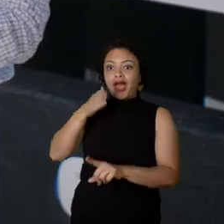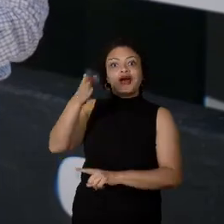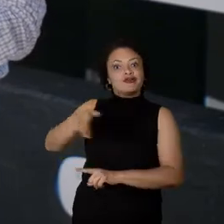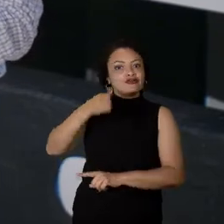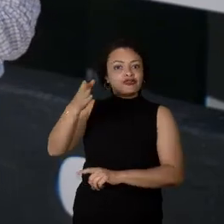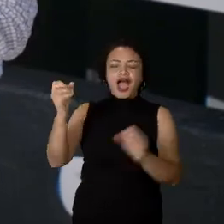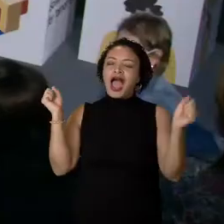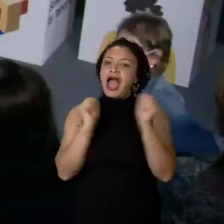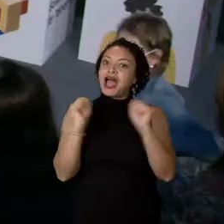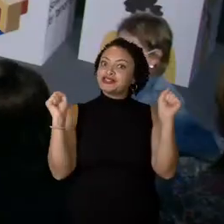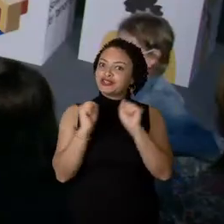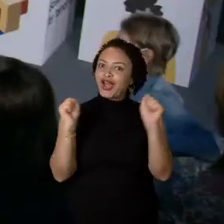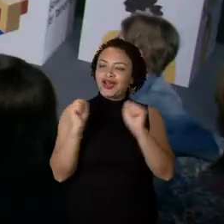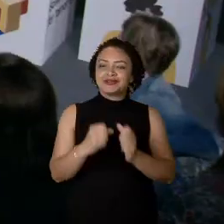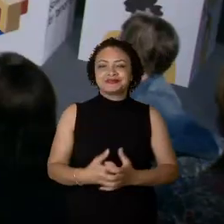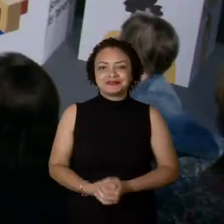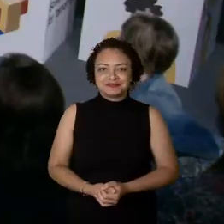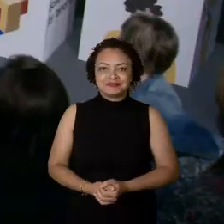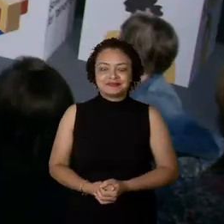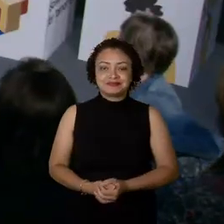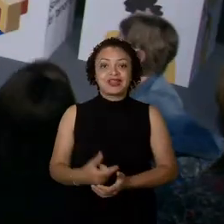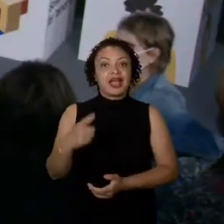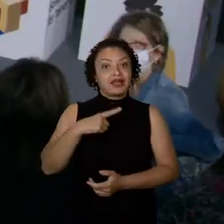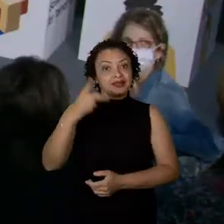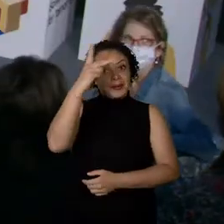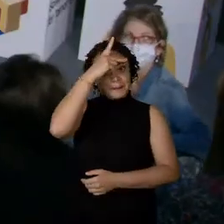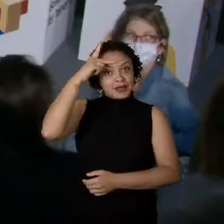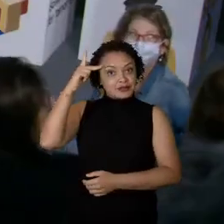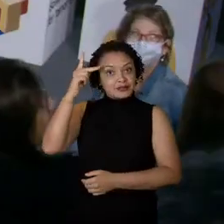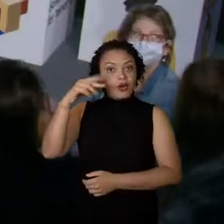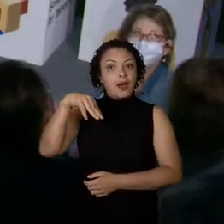adoro Amazonas. Temos gente do Mato Grosso do Sul.